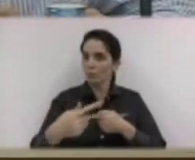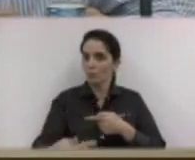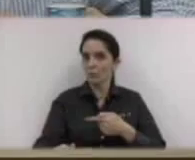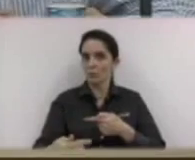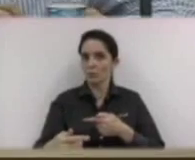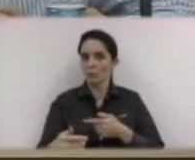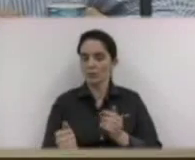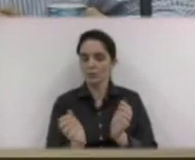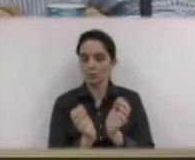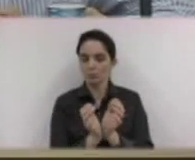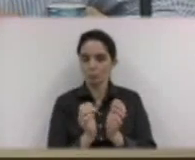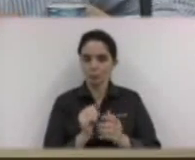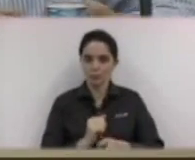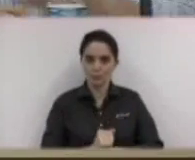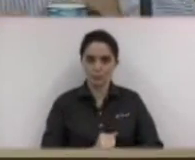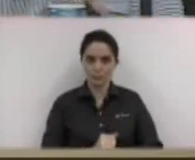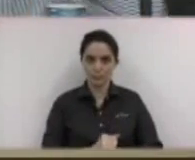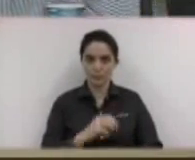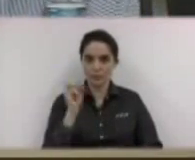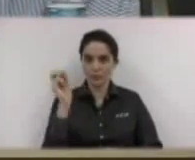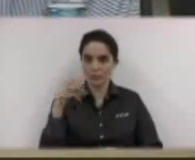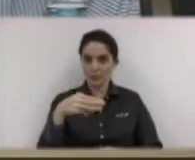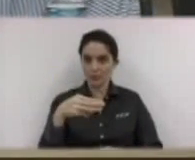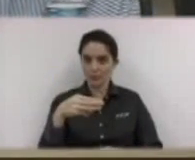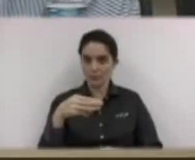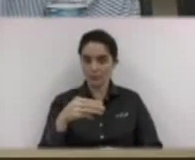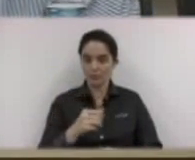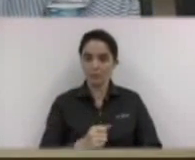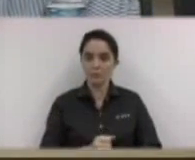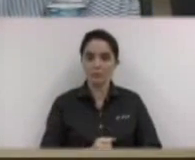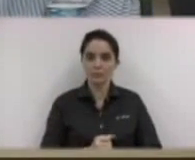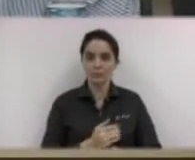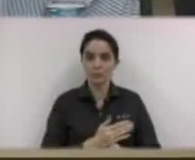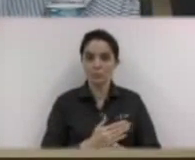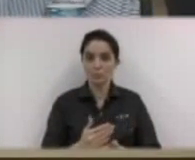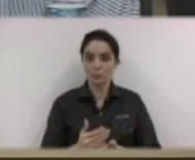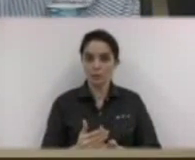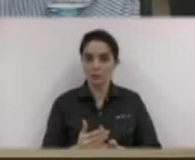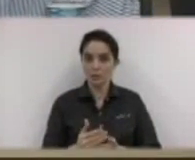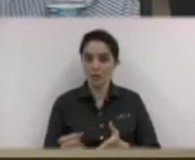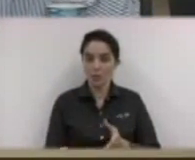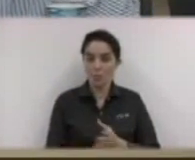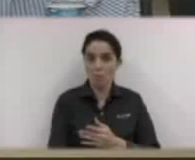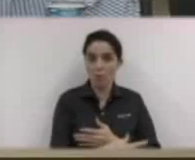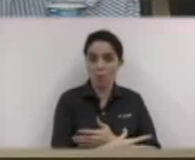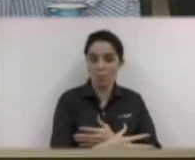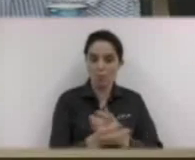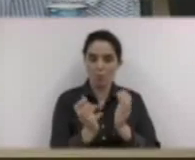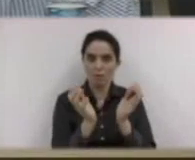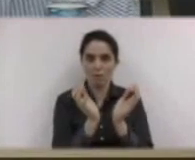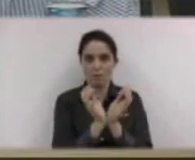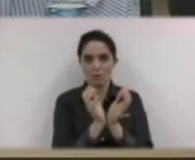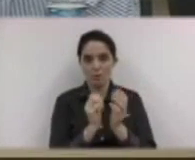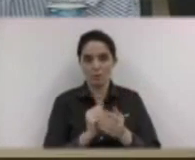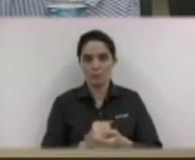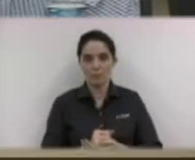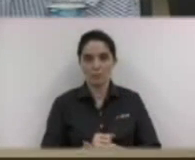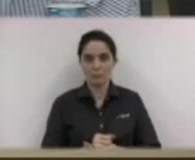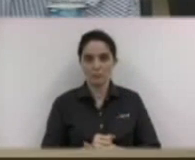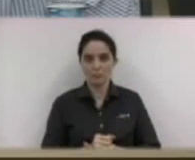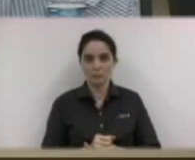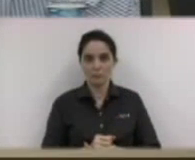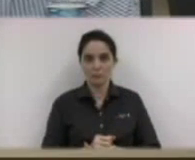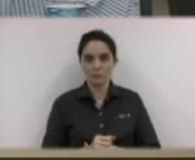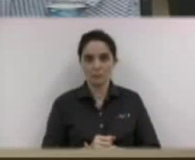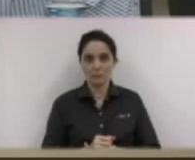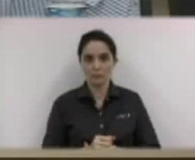Comissão de Assuntos Relevantes, e sim a instituição de uma nova comissão. Então, nós vamos aprovar novamente e